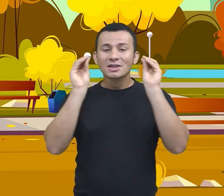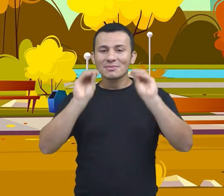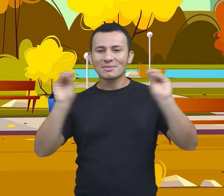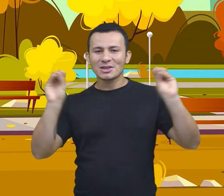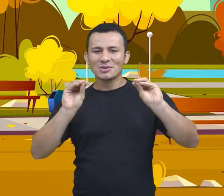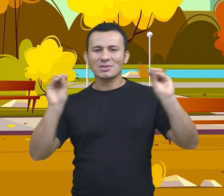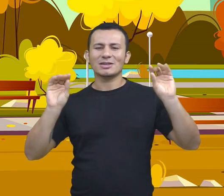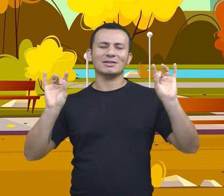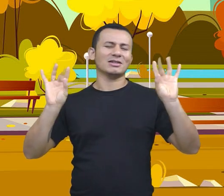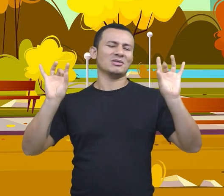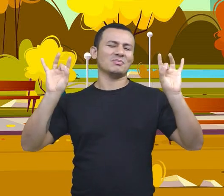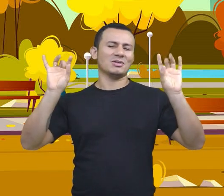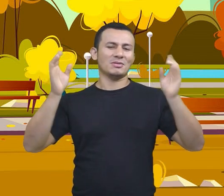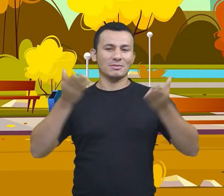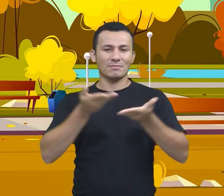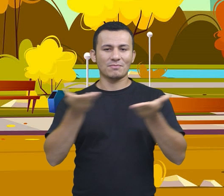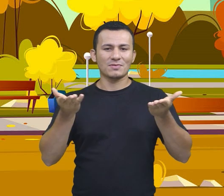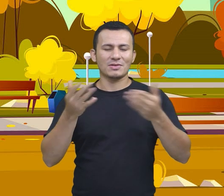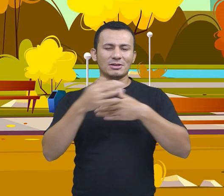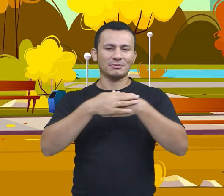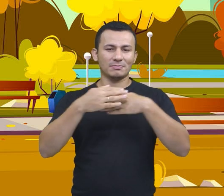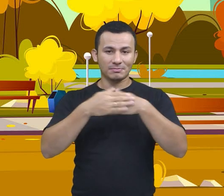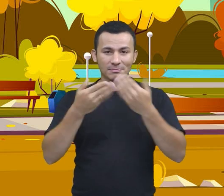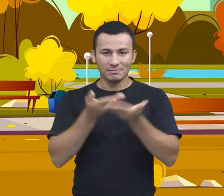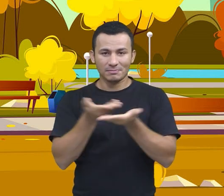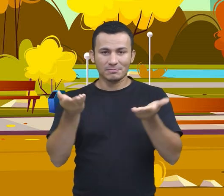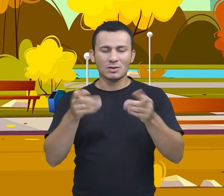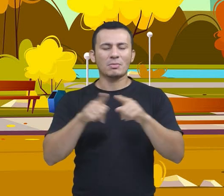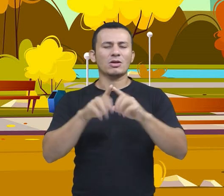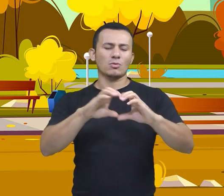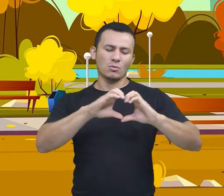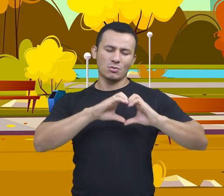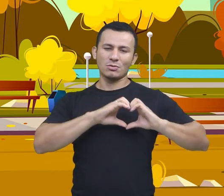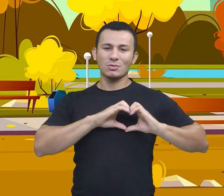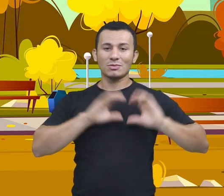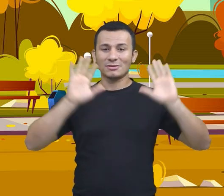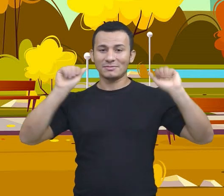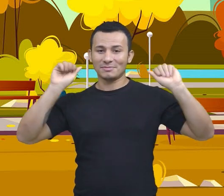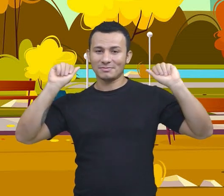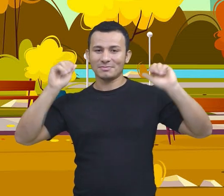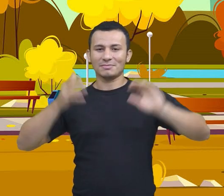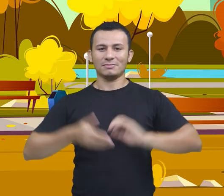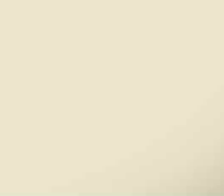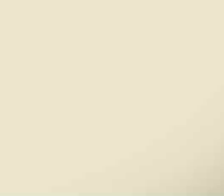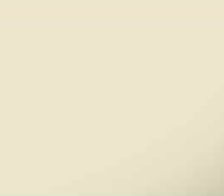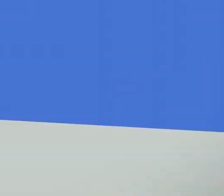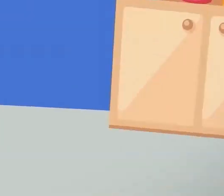todo especial e muito carinhoso para você no seu coração. Tchau!